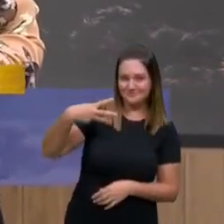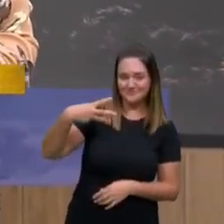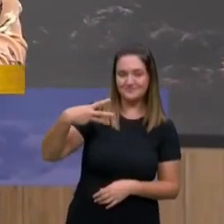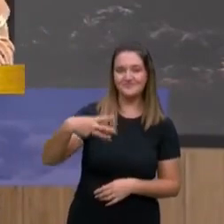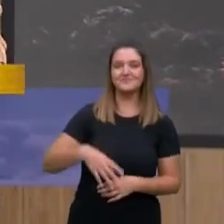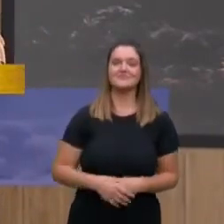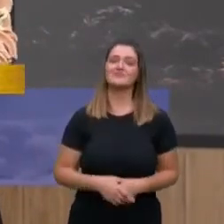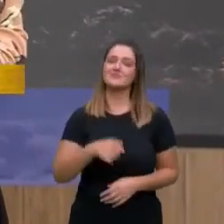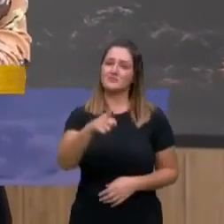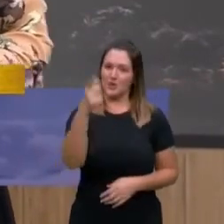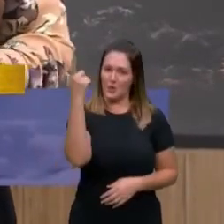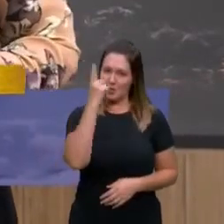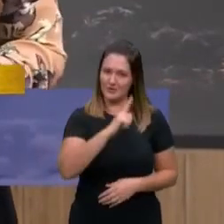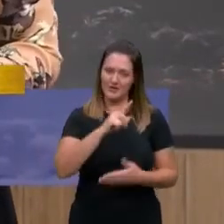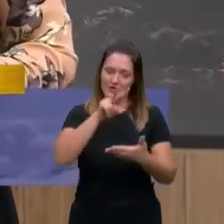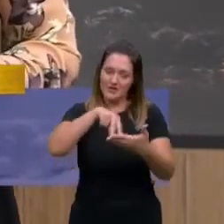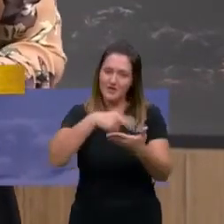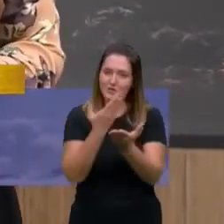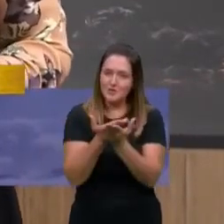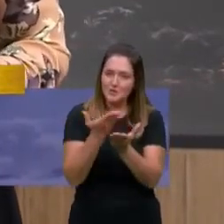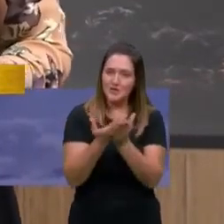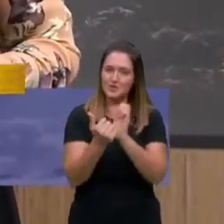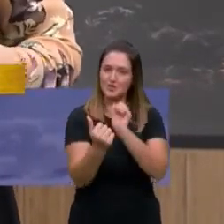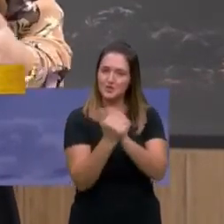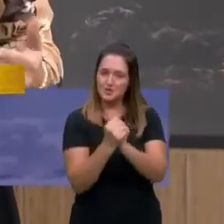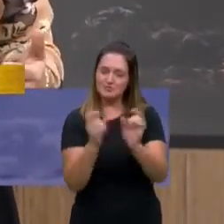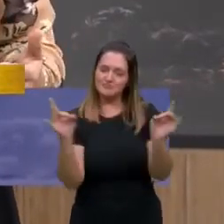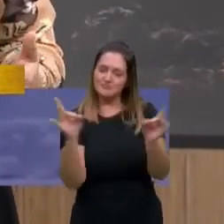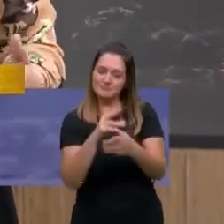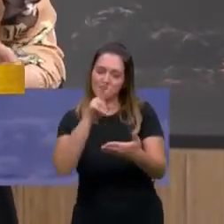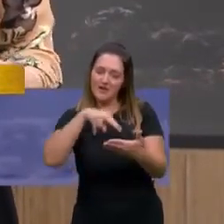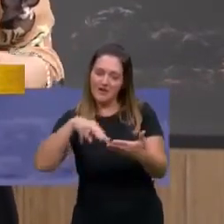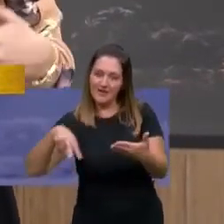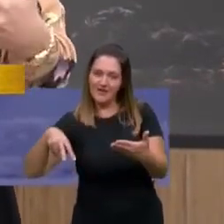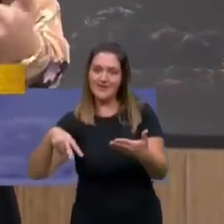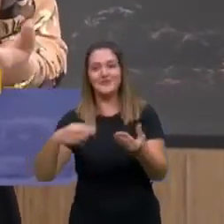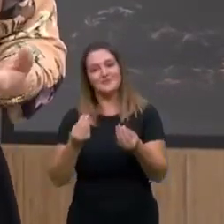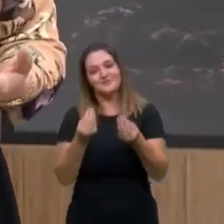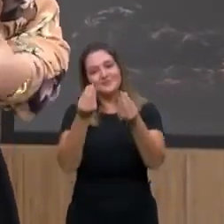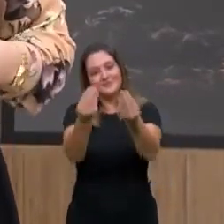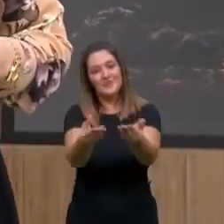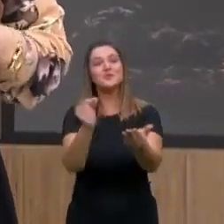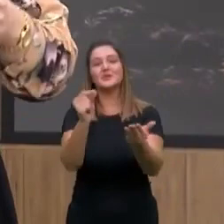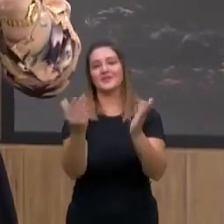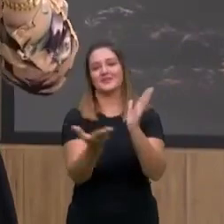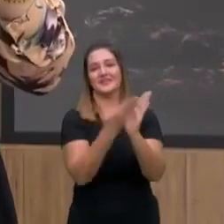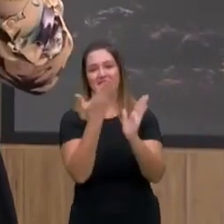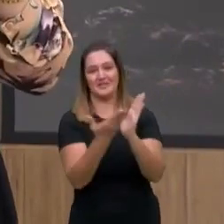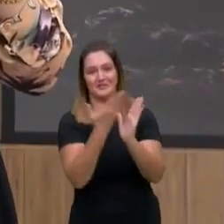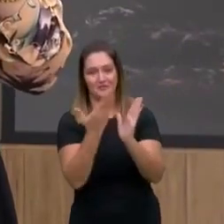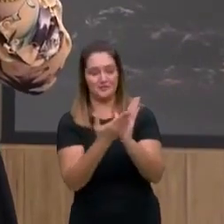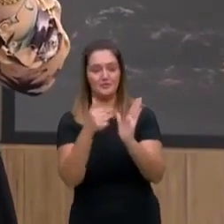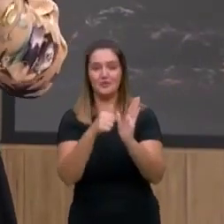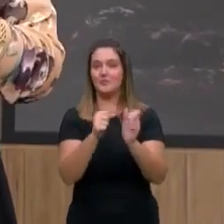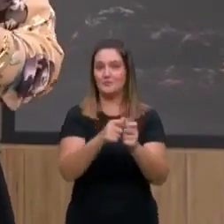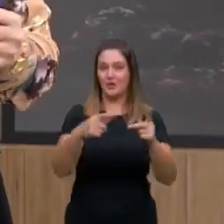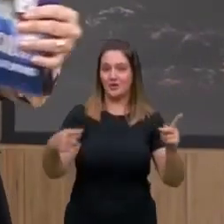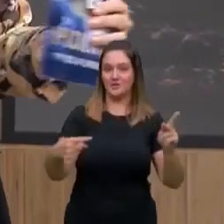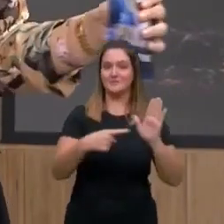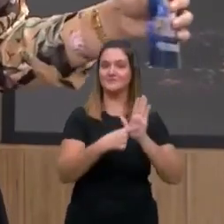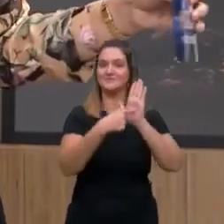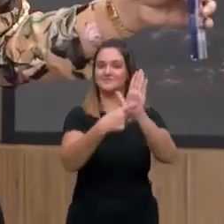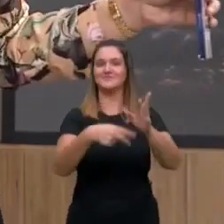3. E para você poder acompanhar esse estudo de maneira mais completa, eu vou te oferecer o Guia de Estudos